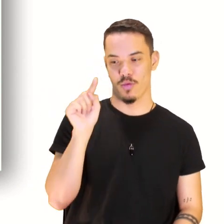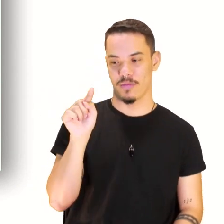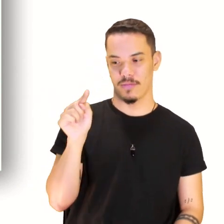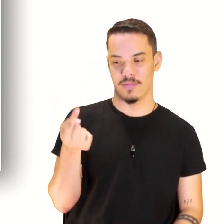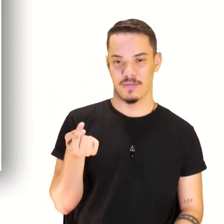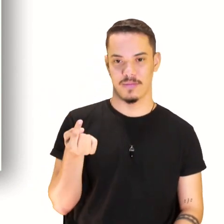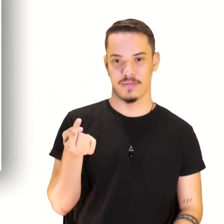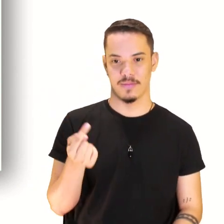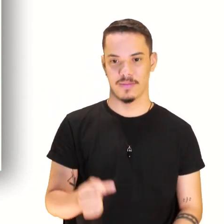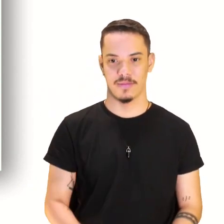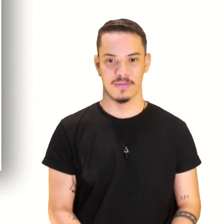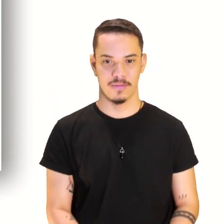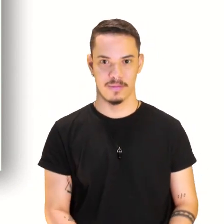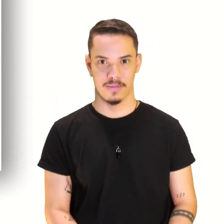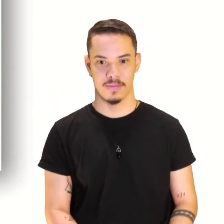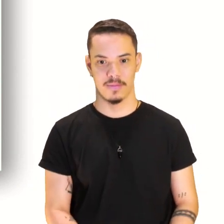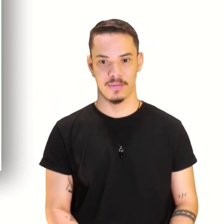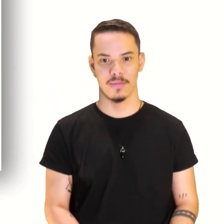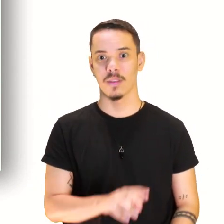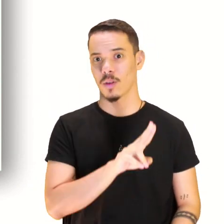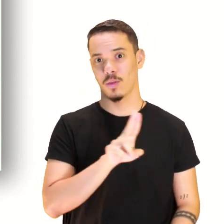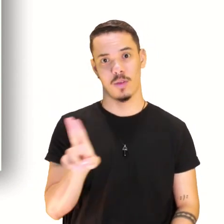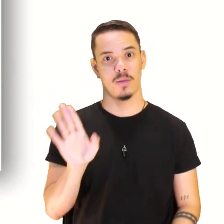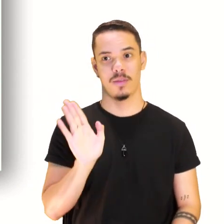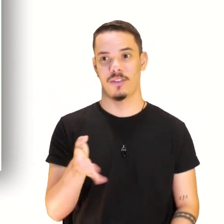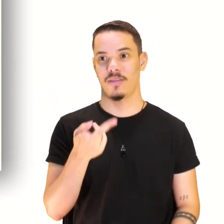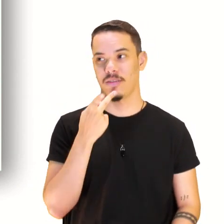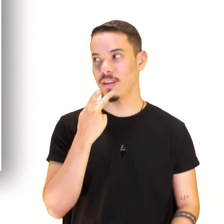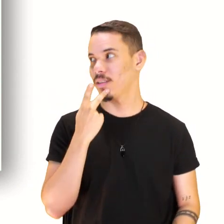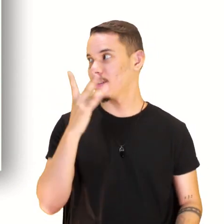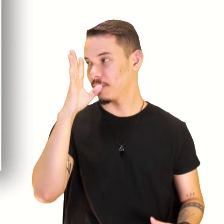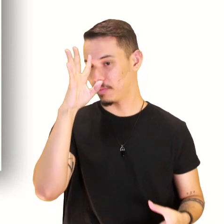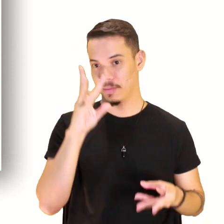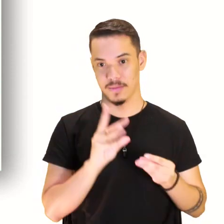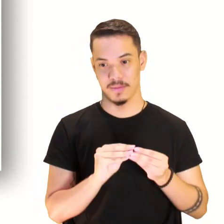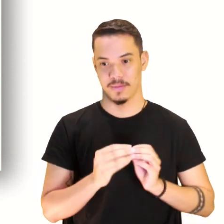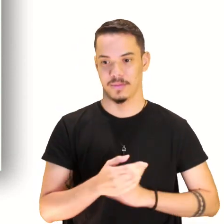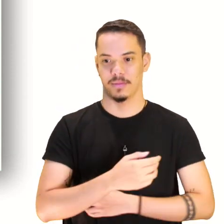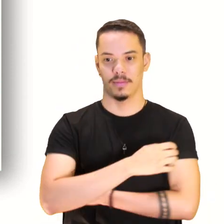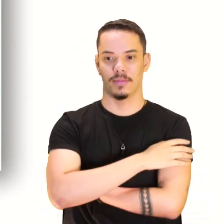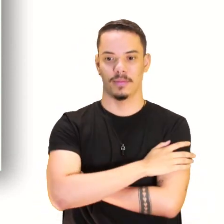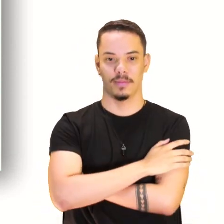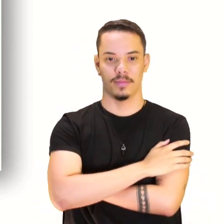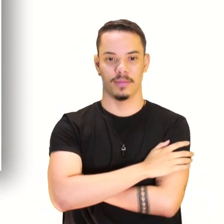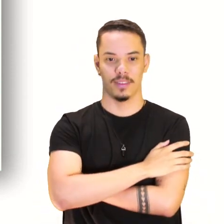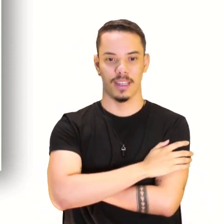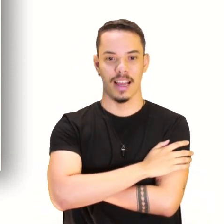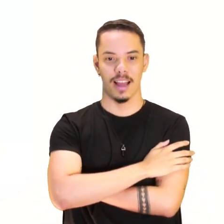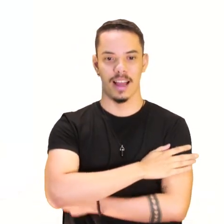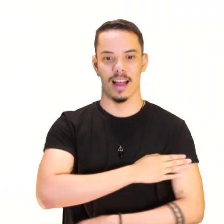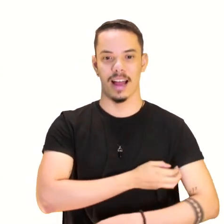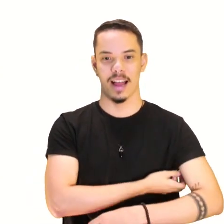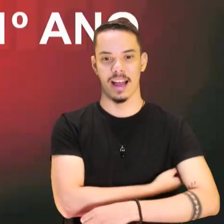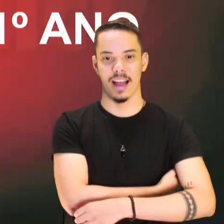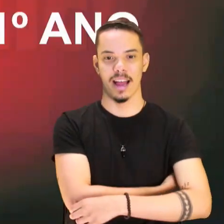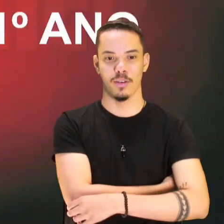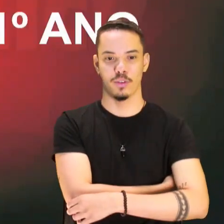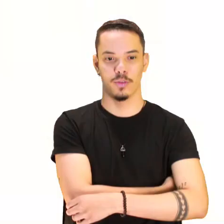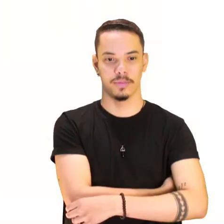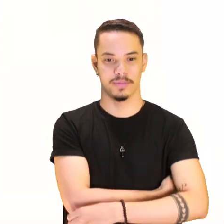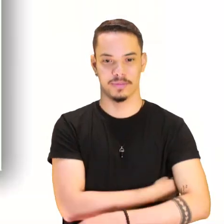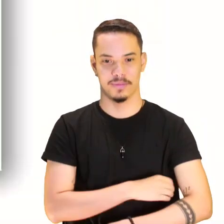obtuso. O nome já diz, né? Obtusângulo, porque tem ângulo obtuso. Obtuso. Acutângulo tem ângulo agudo.